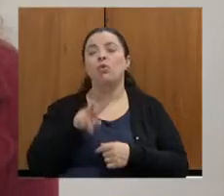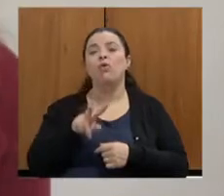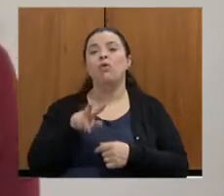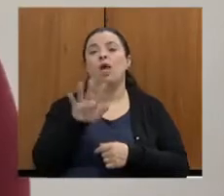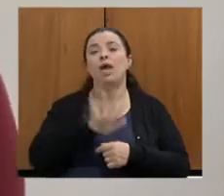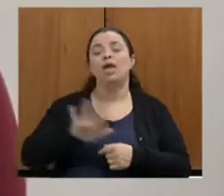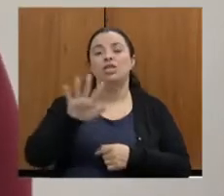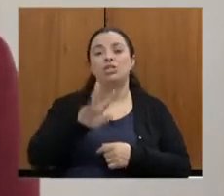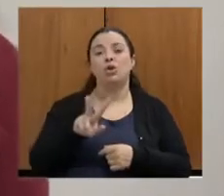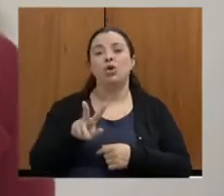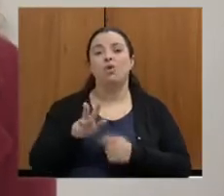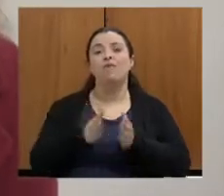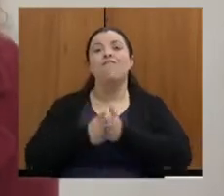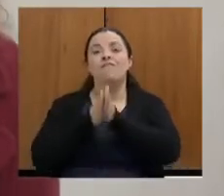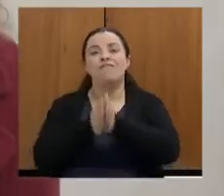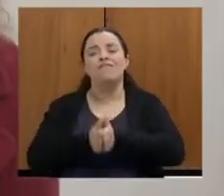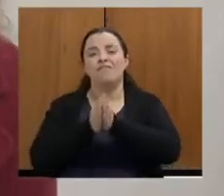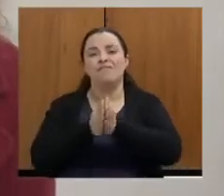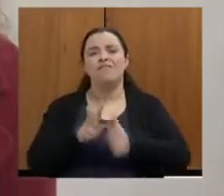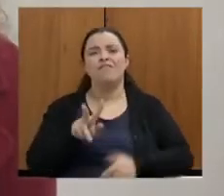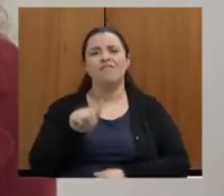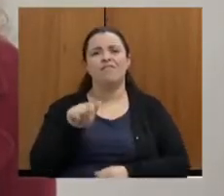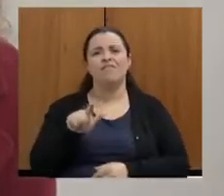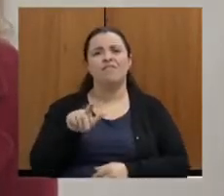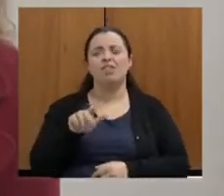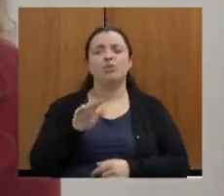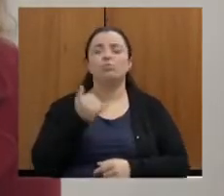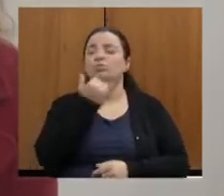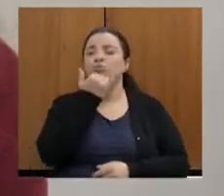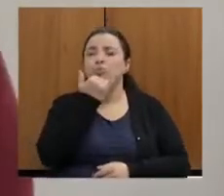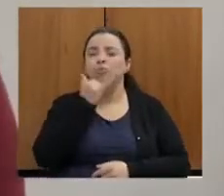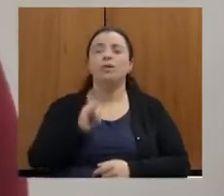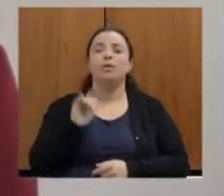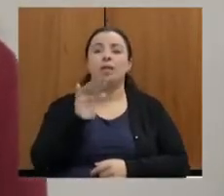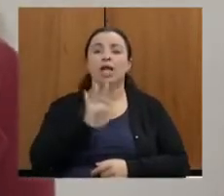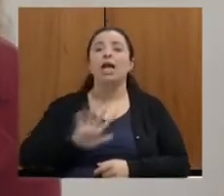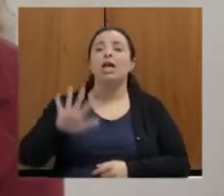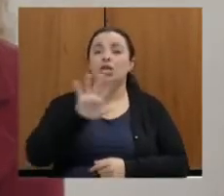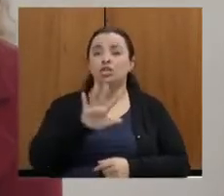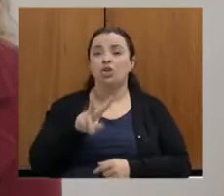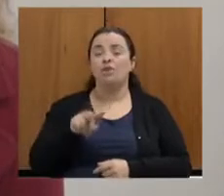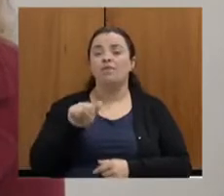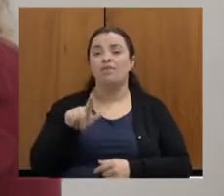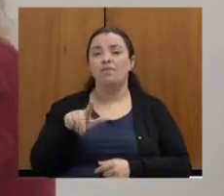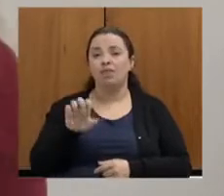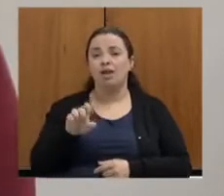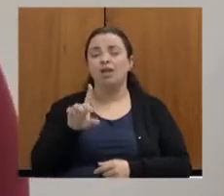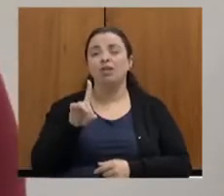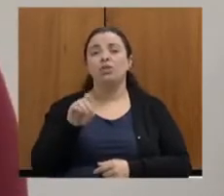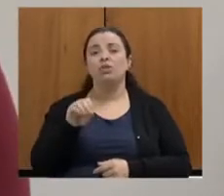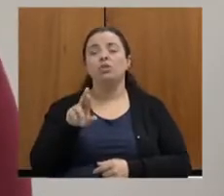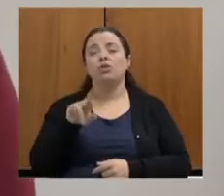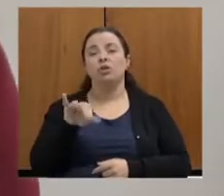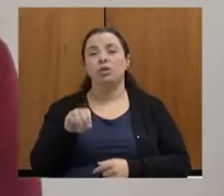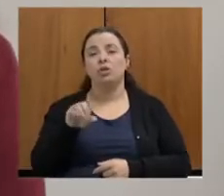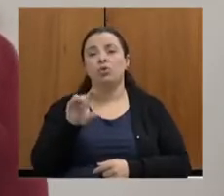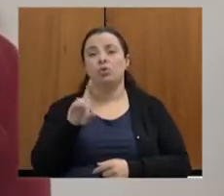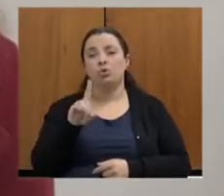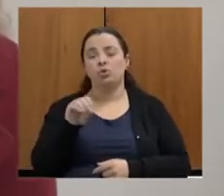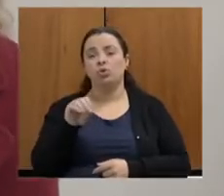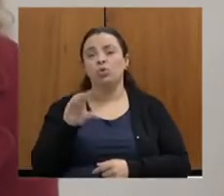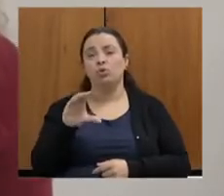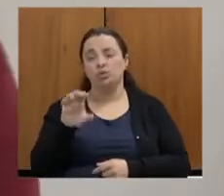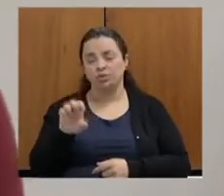enfrentamento a esse poder político econômico e predatório das mineradoras muito obrigada José